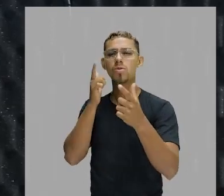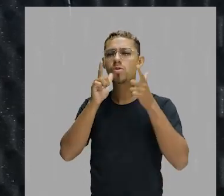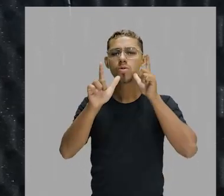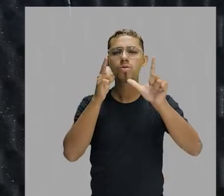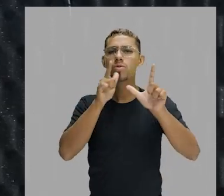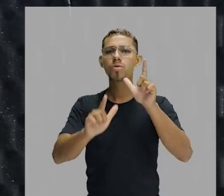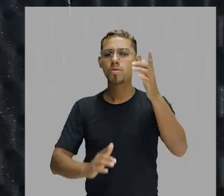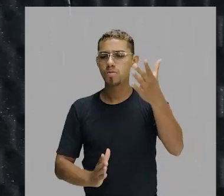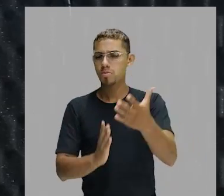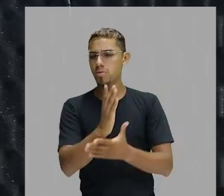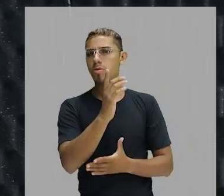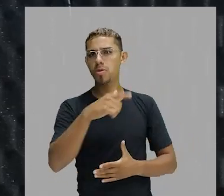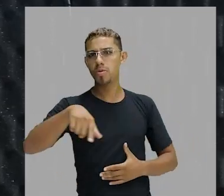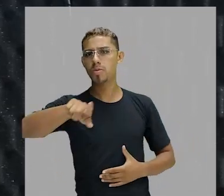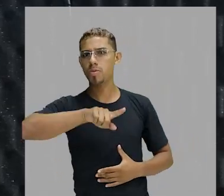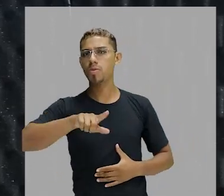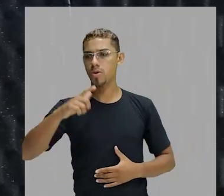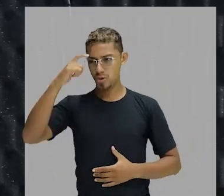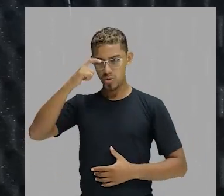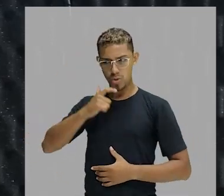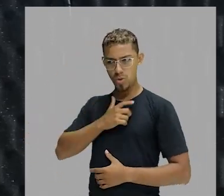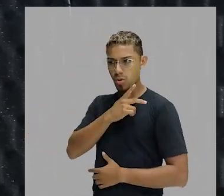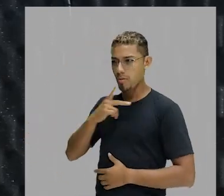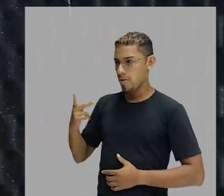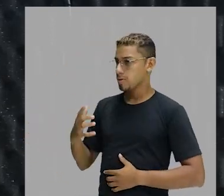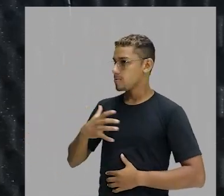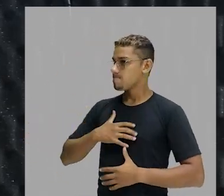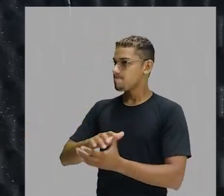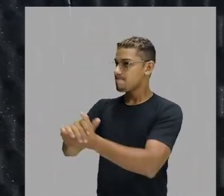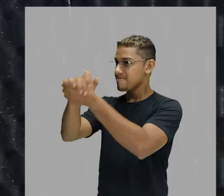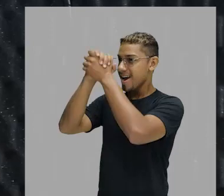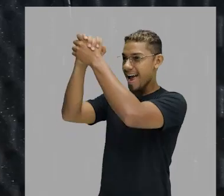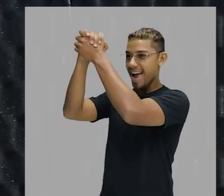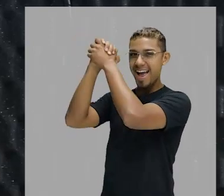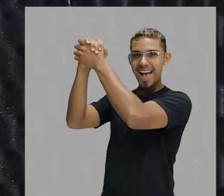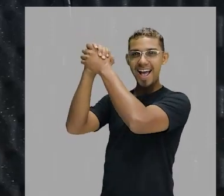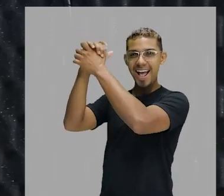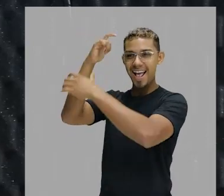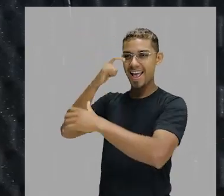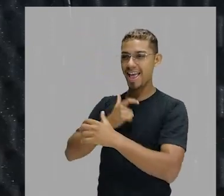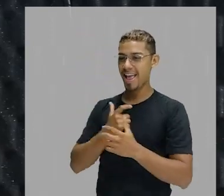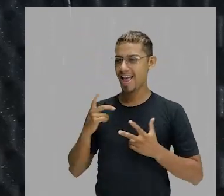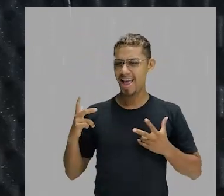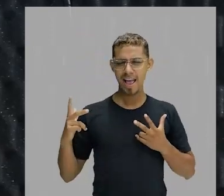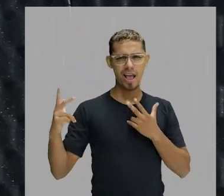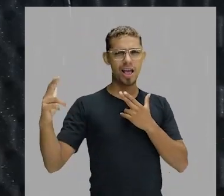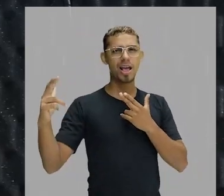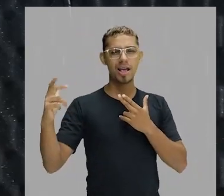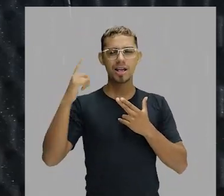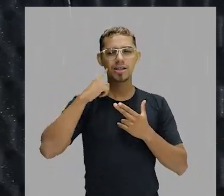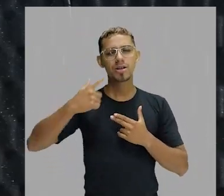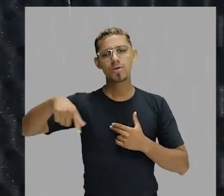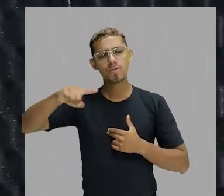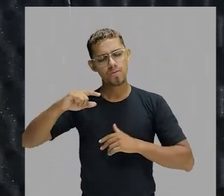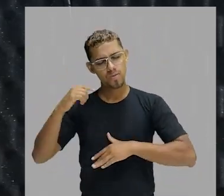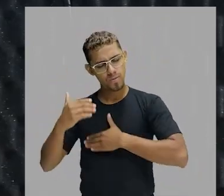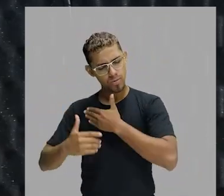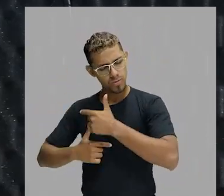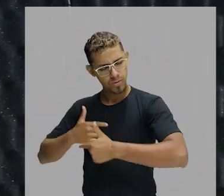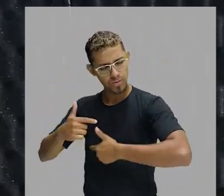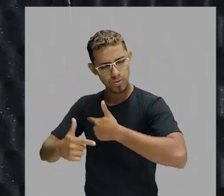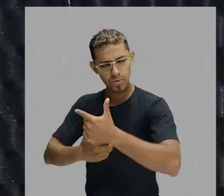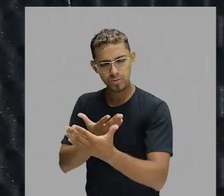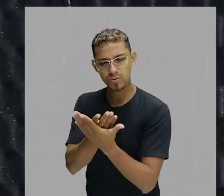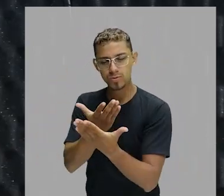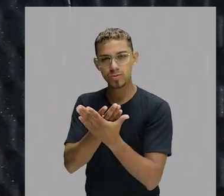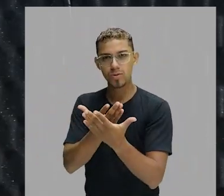nosso sucesso. Nós estamos aqui por ti. Então lembra, quer reforçar o estudo, quer dar aquele up, me